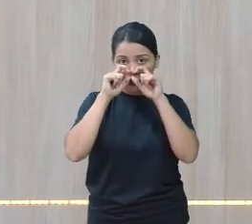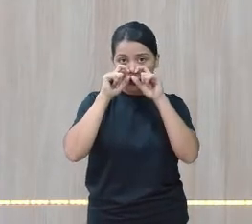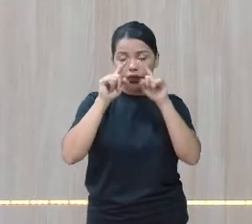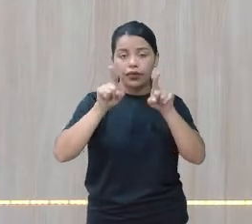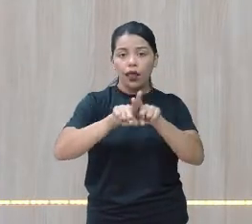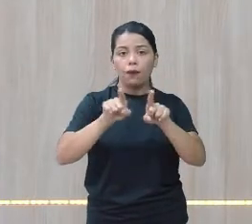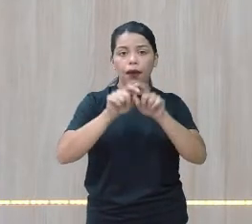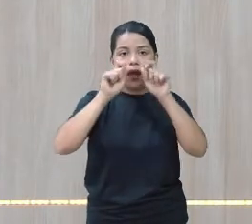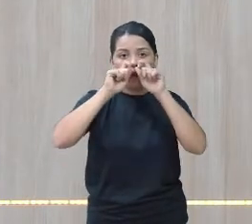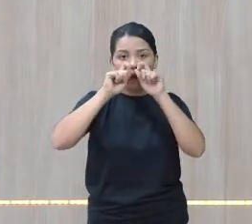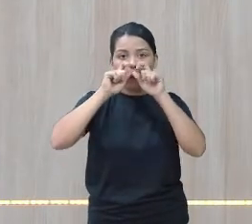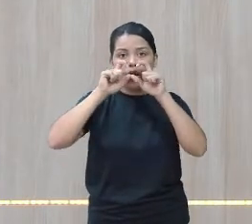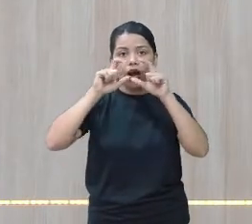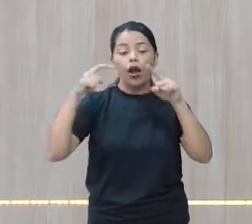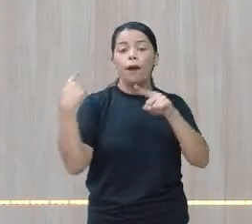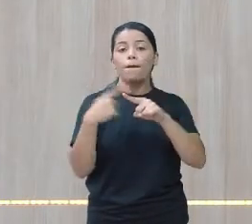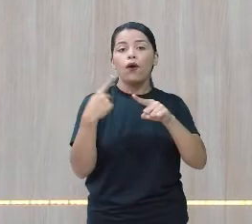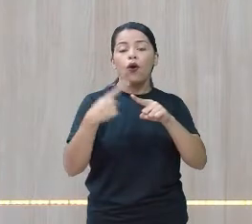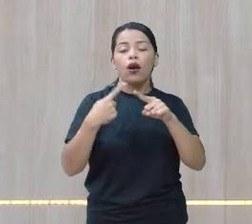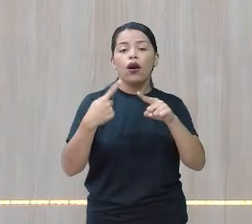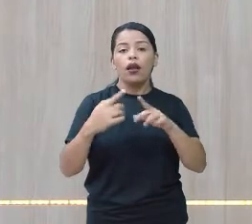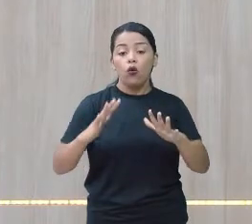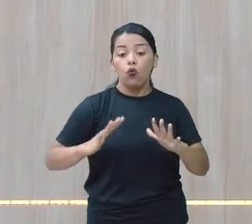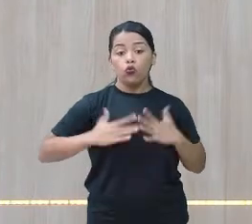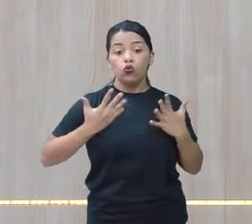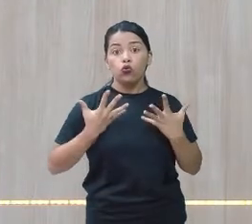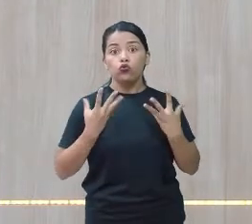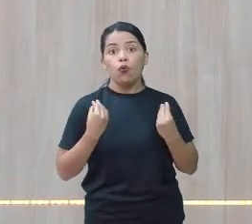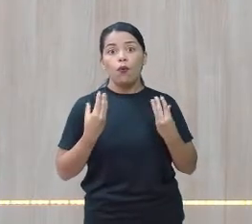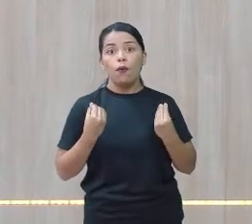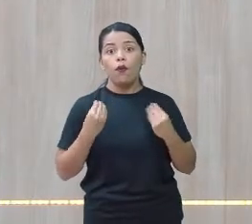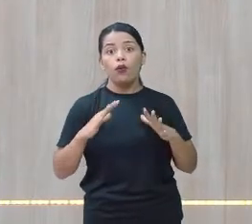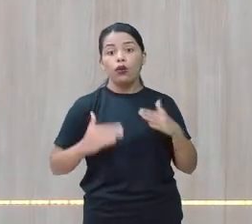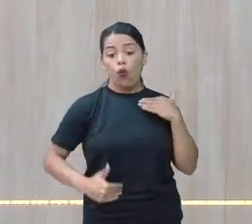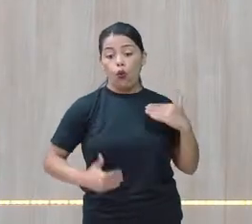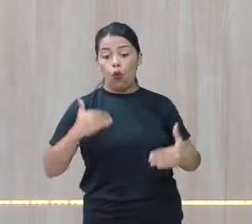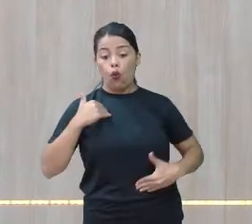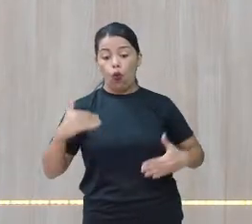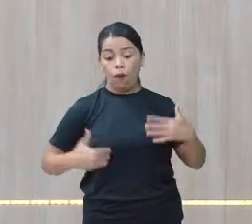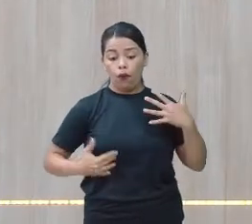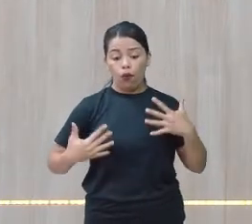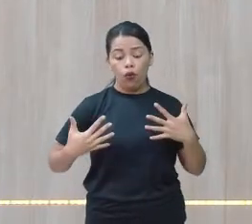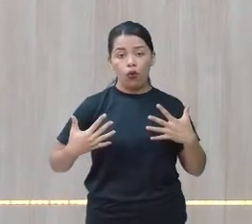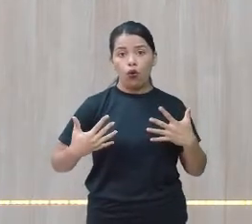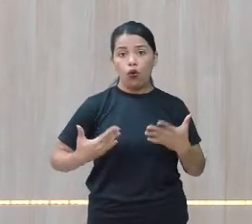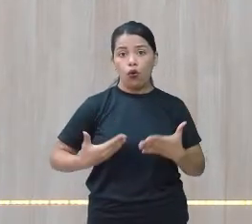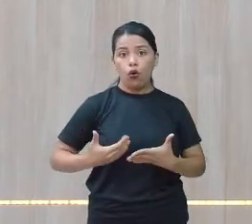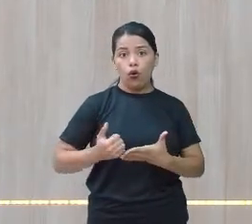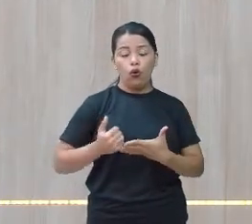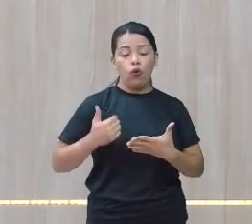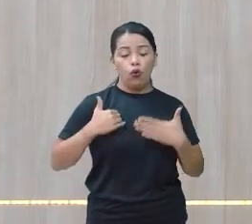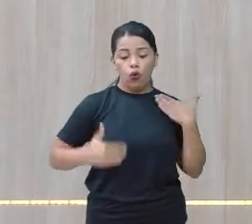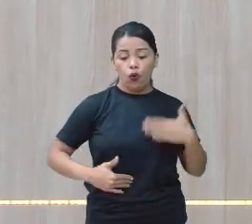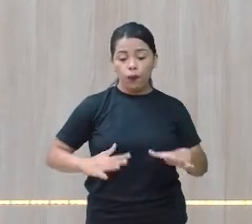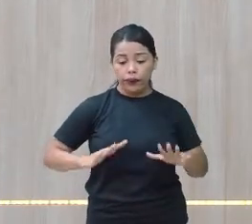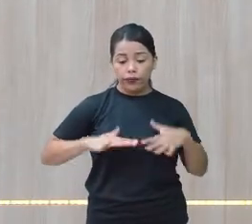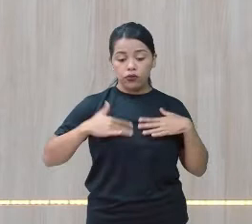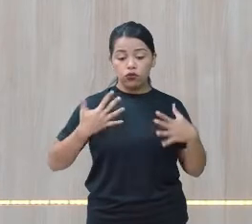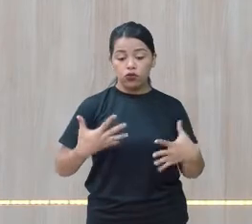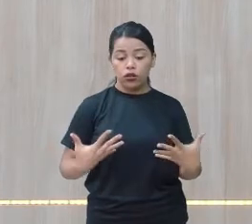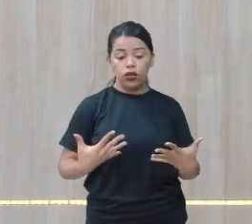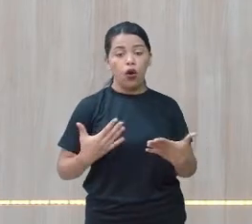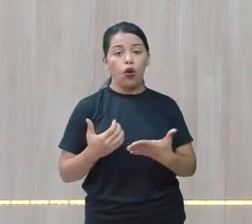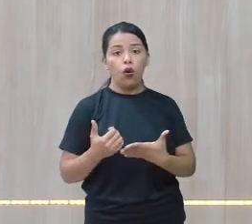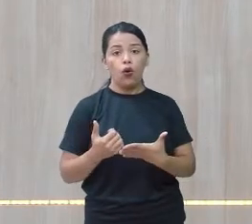que aumente o fluxo. O susto foi tão grande que o corpo entra num colapso pedindo tudo em grande quantidade, até